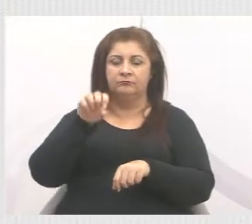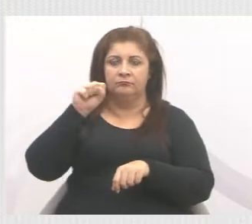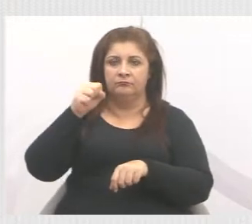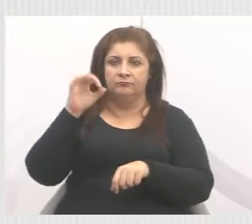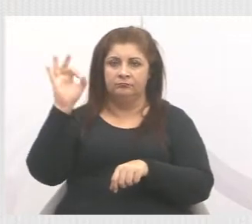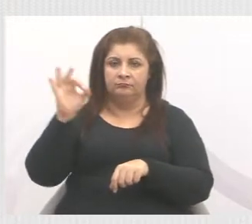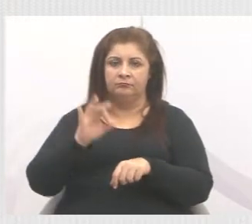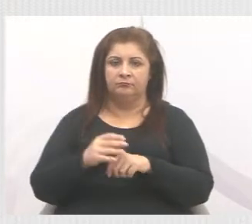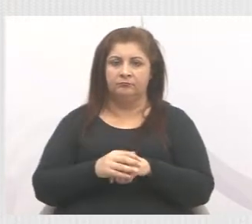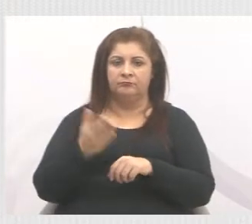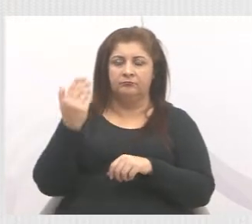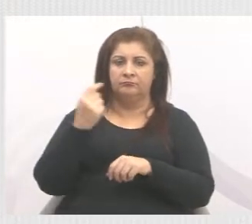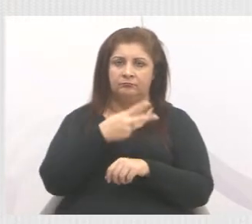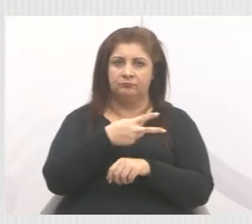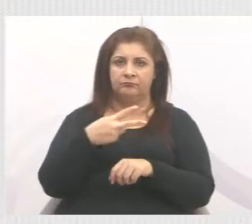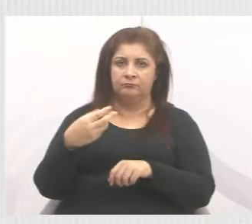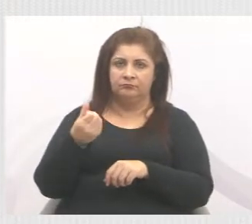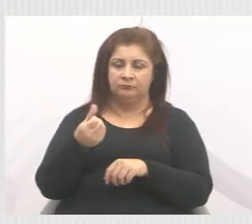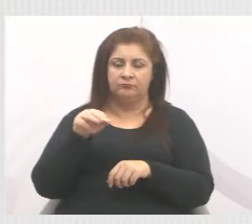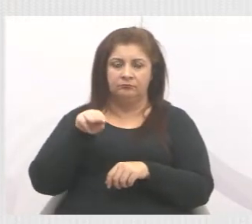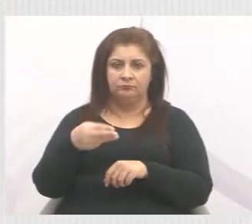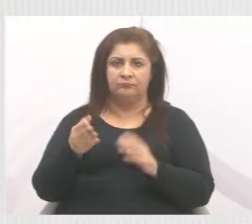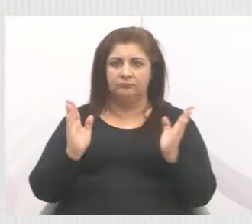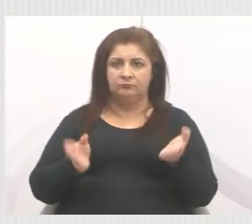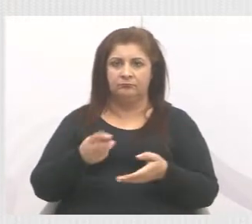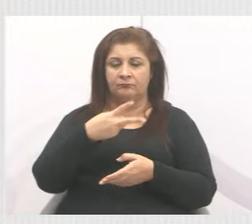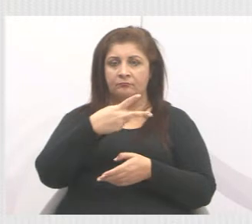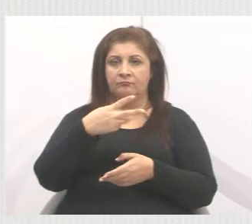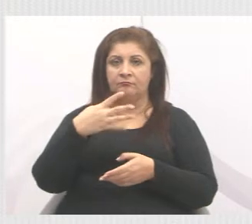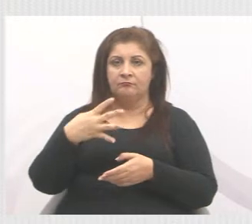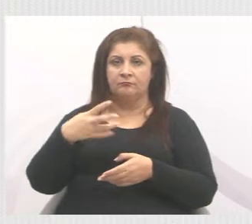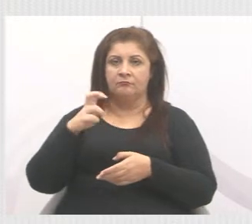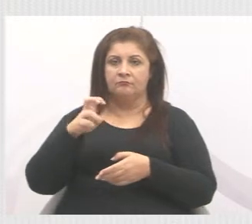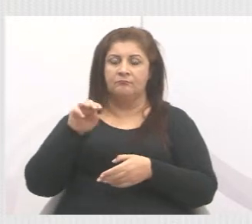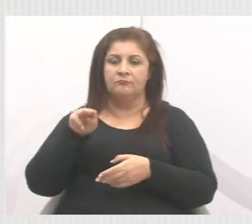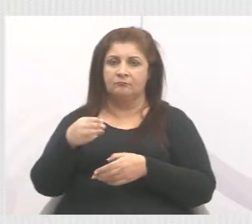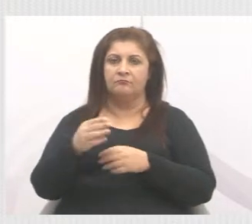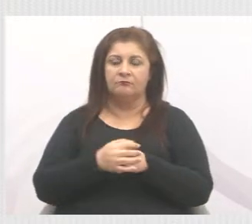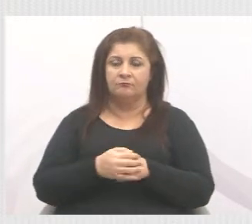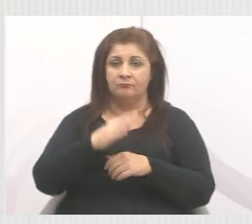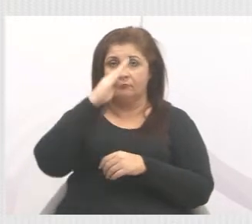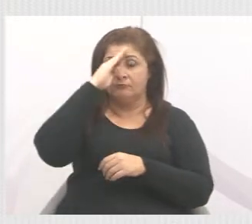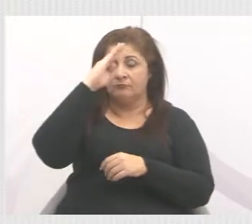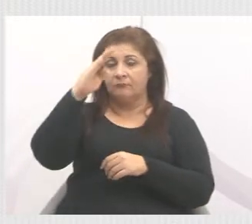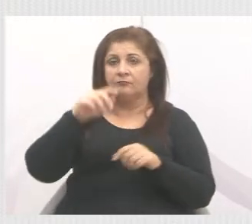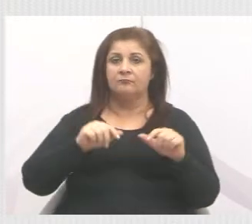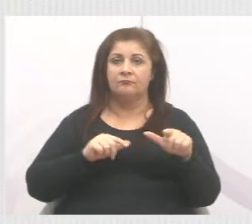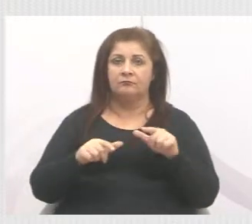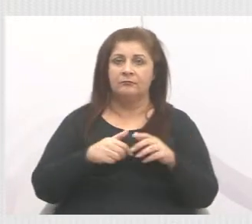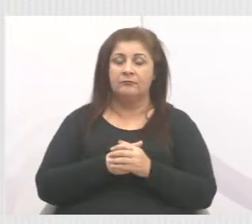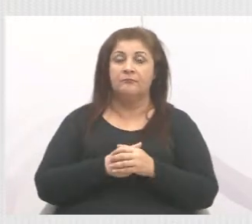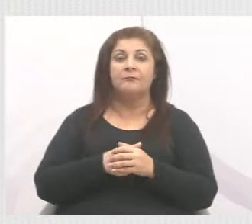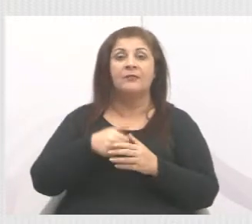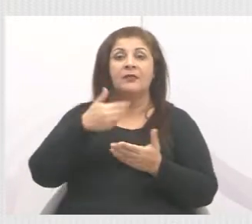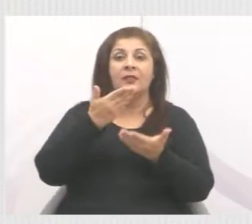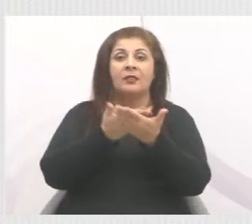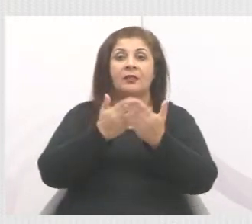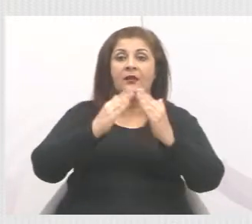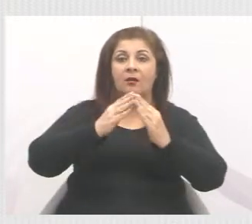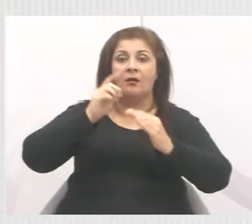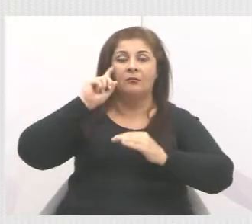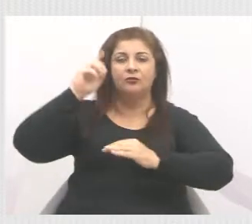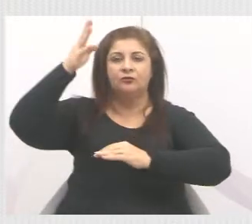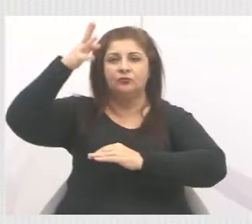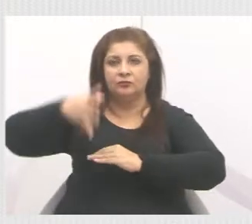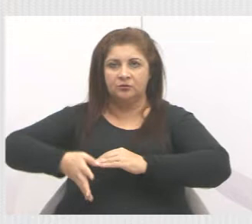saindo de 226 milhões para 245. Entre as principais ações, temos a escola em tempo integral, ampliação e